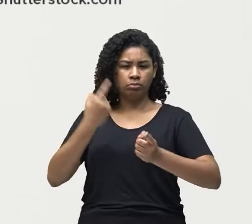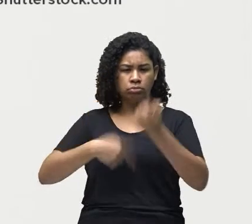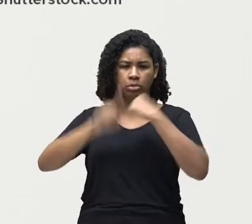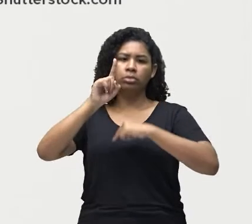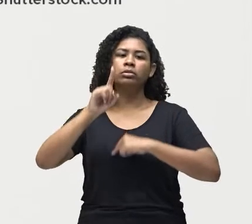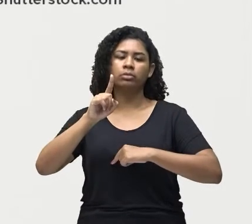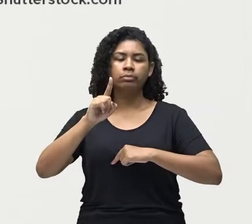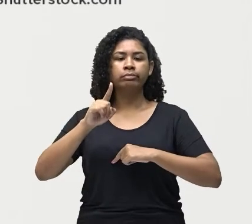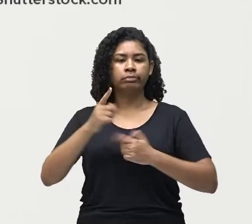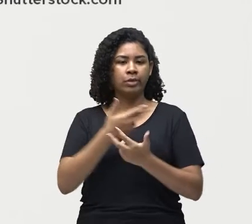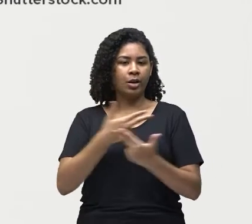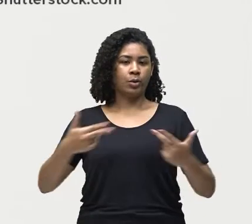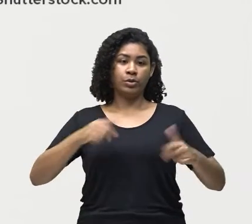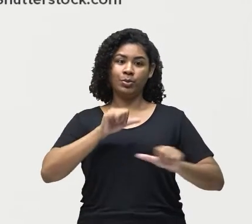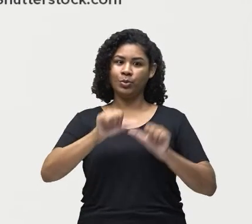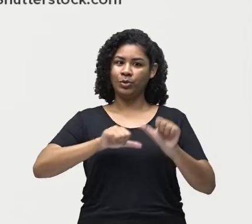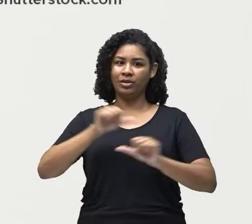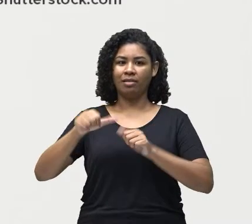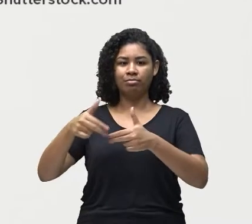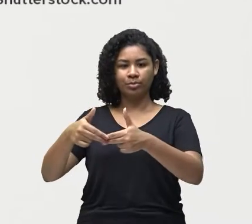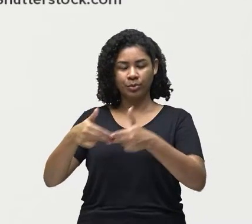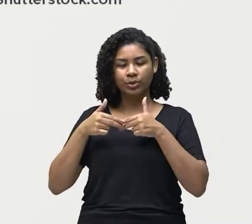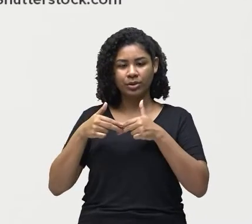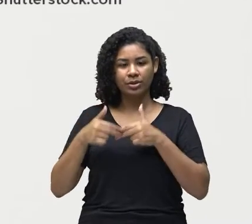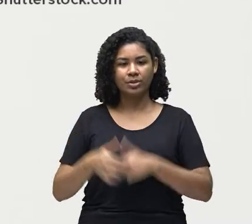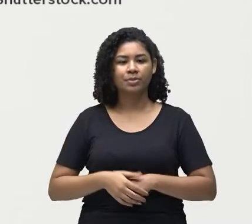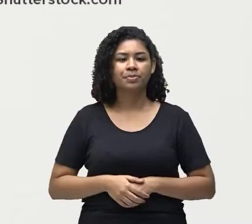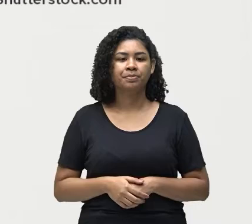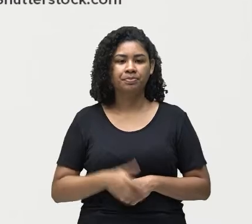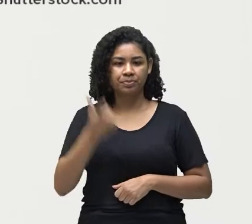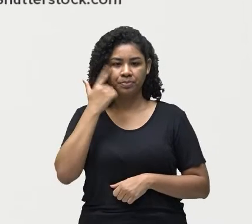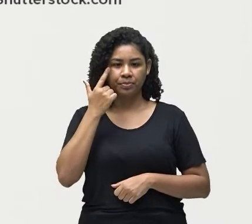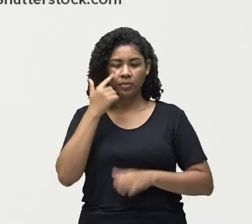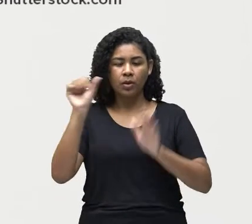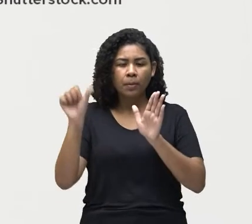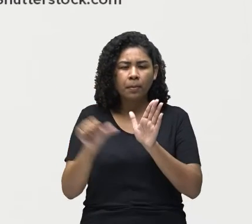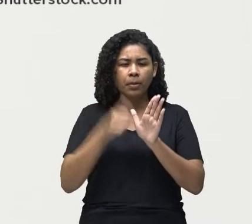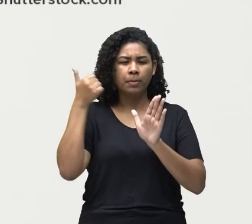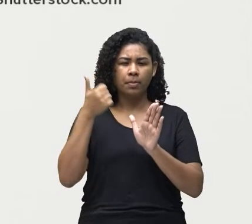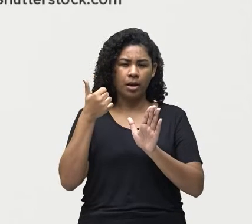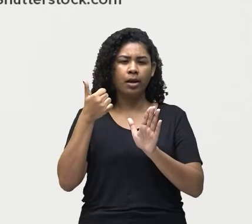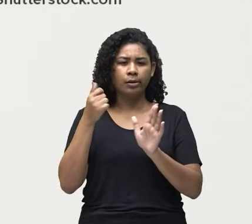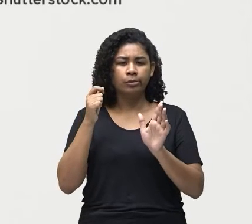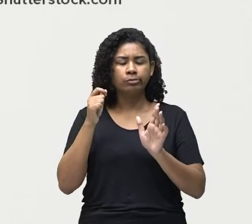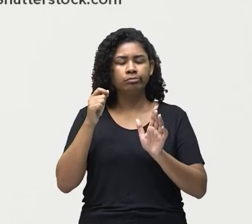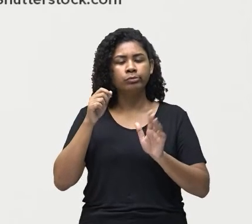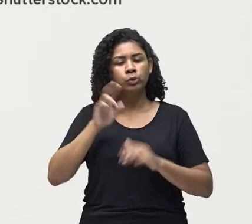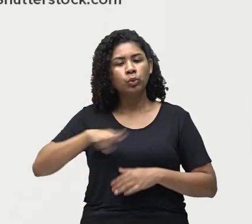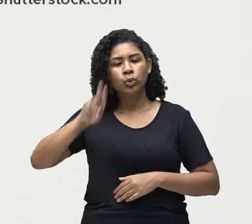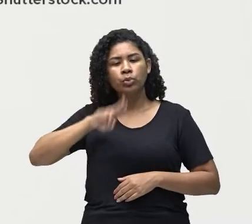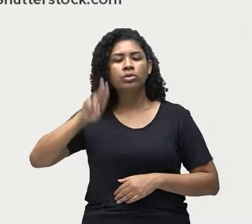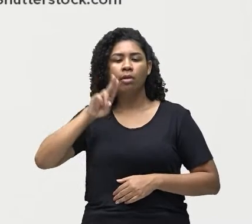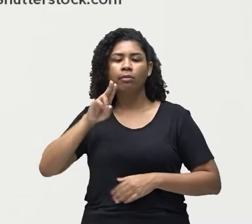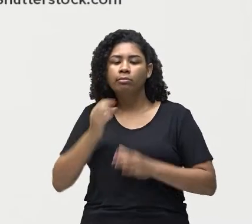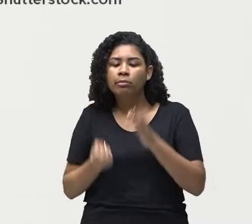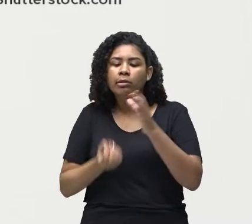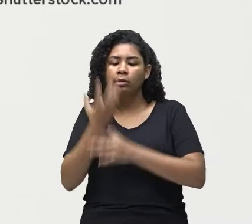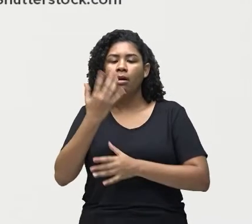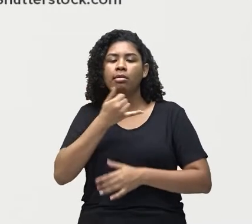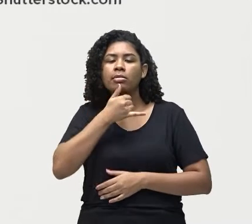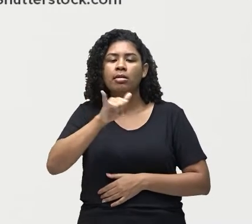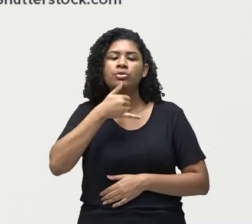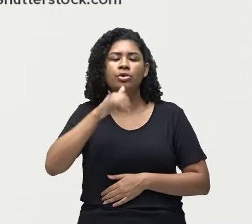muitas coisas mudaram através da Revolução Industrial. O primeiro combustível fóssil que se tornou a fonte de energia mundial